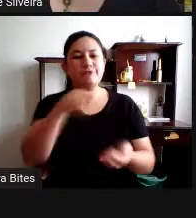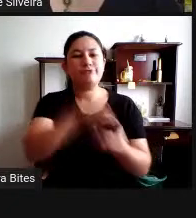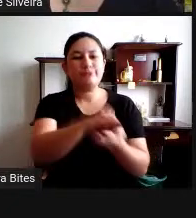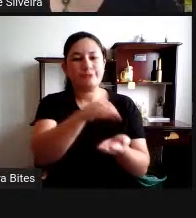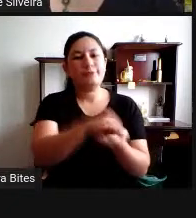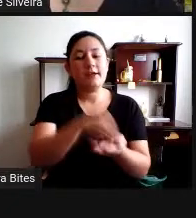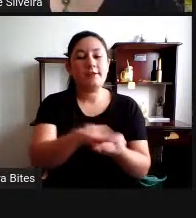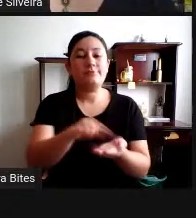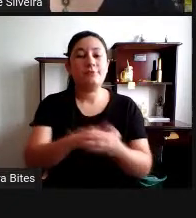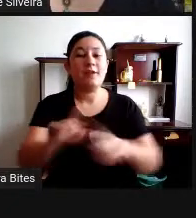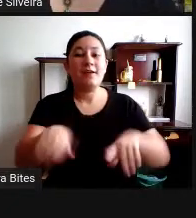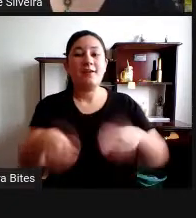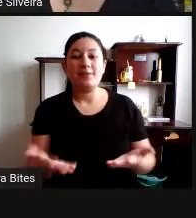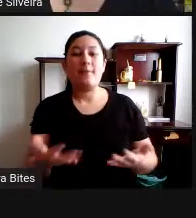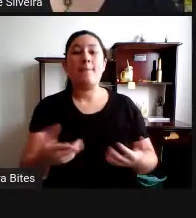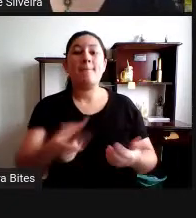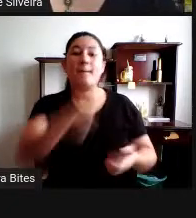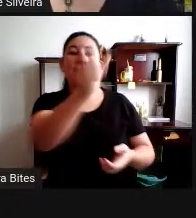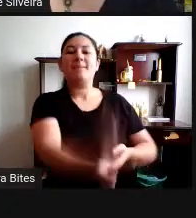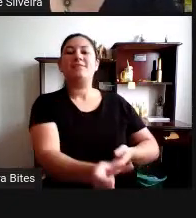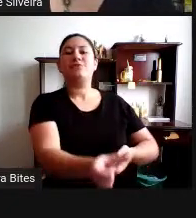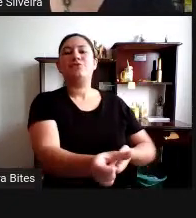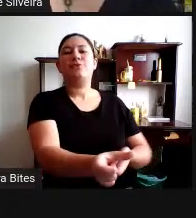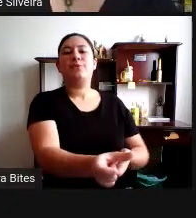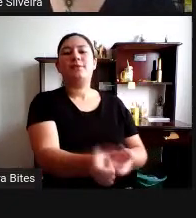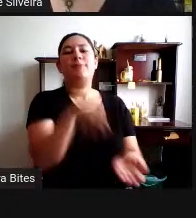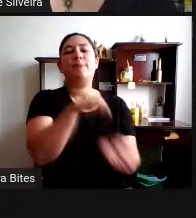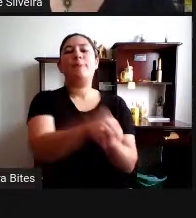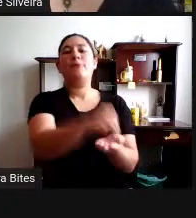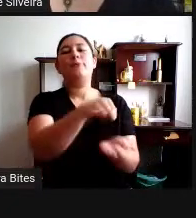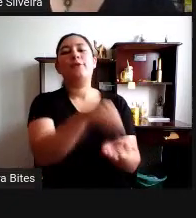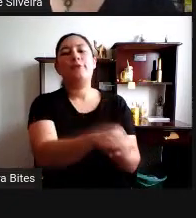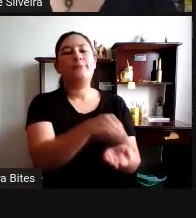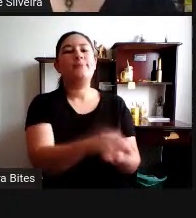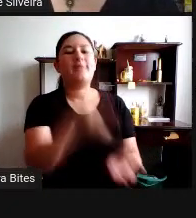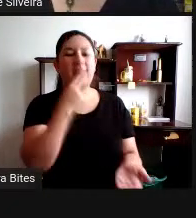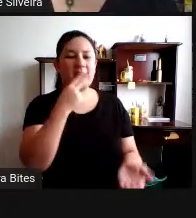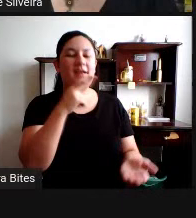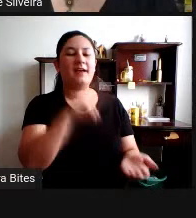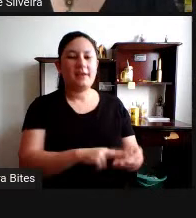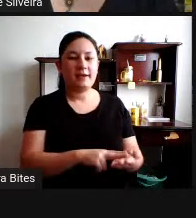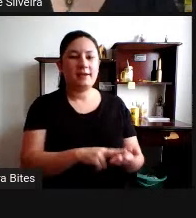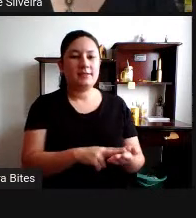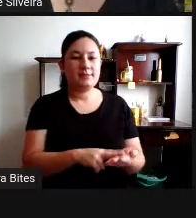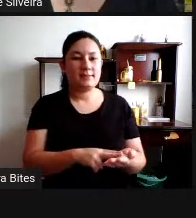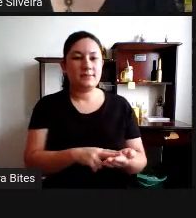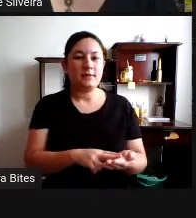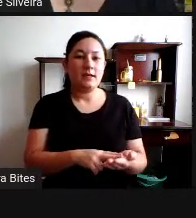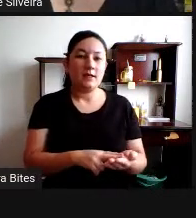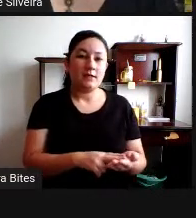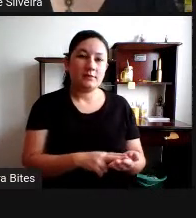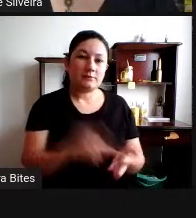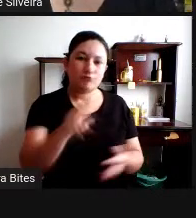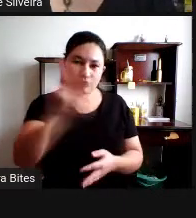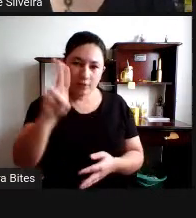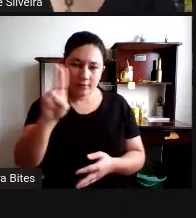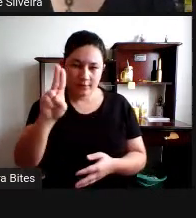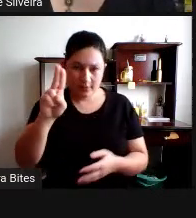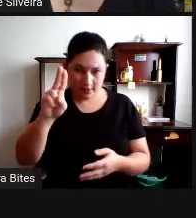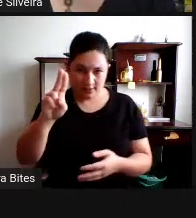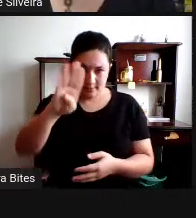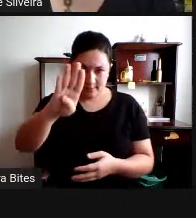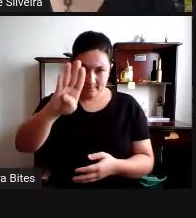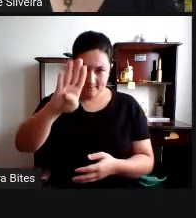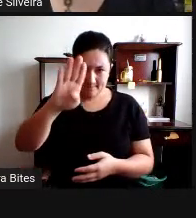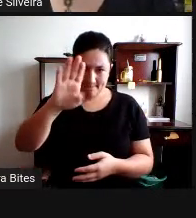publicação e a introdução, a apresentação dessas cartas, foi o Banveniste, em